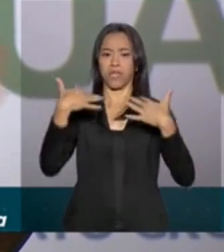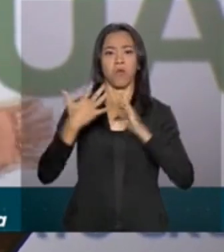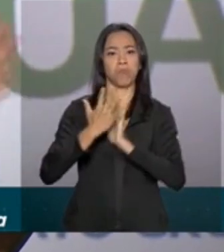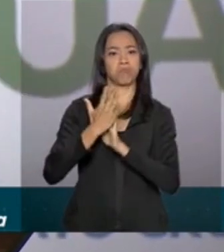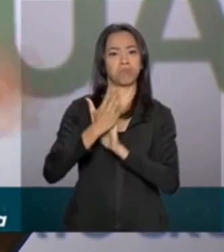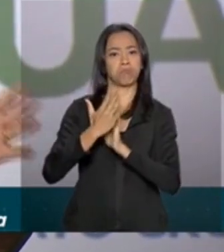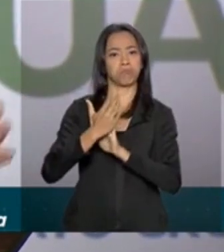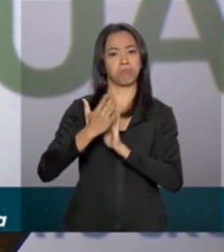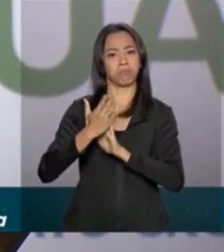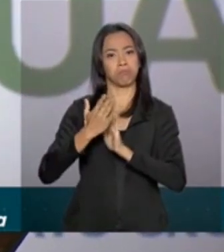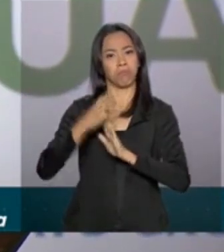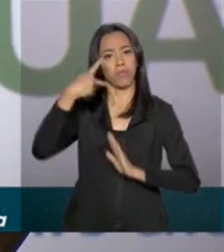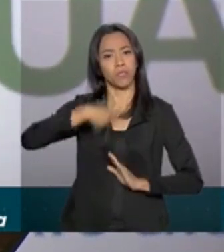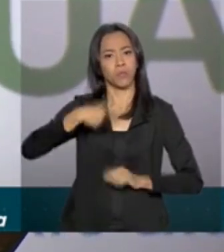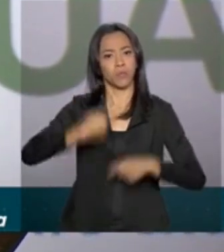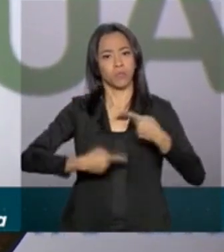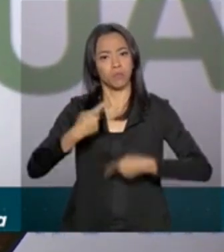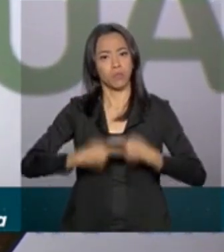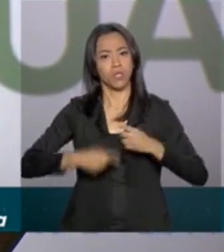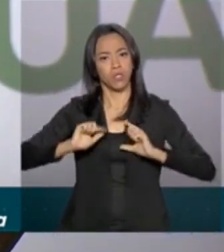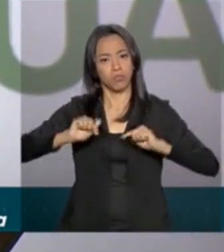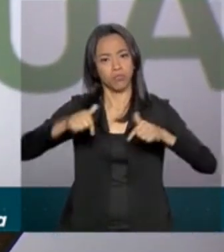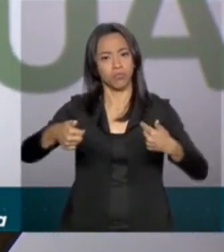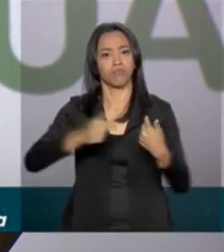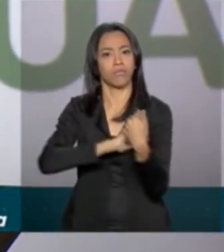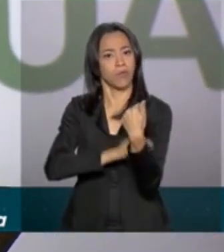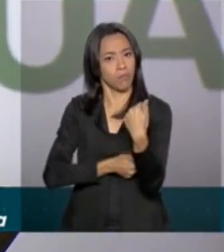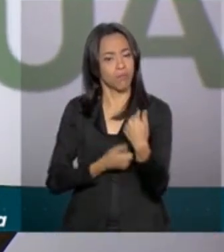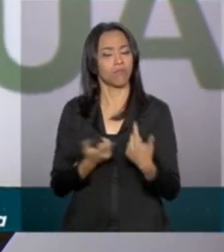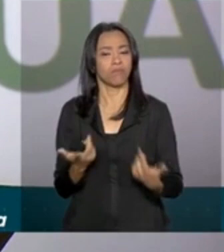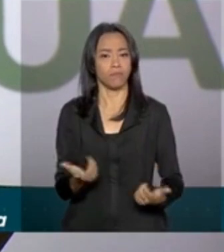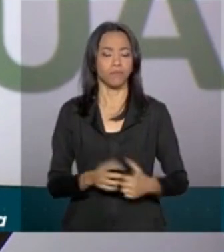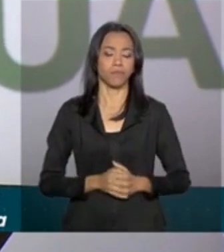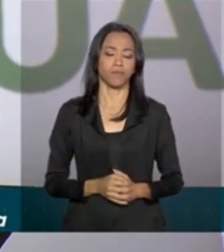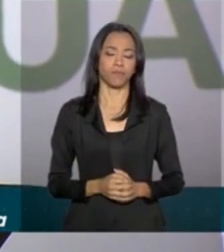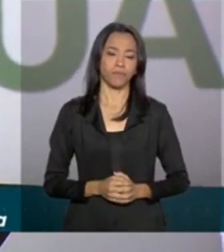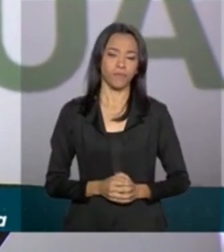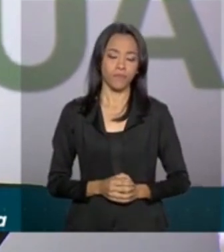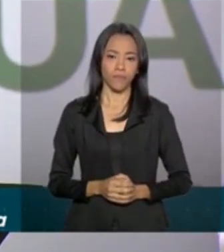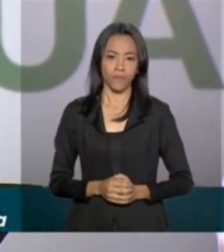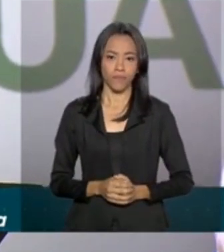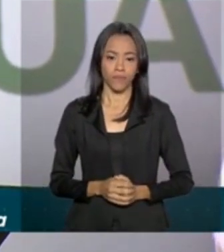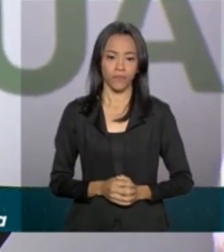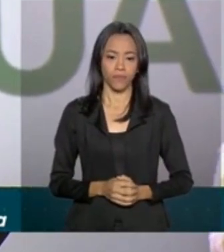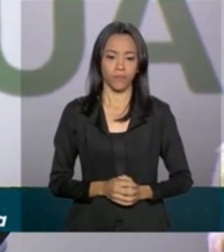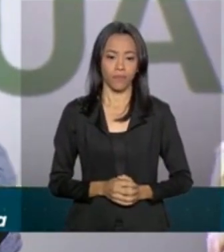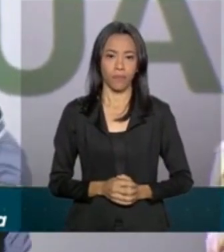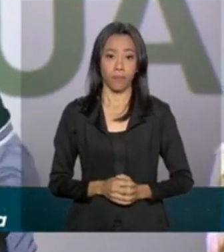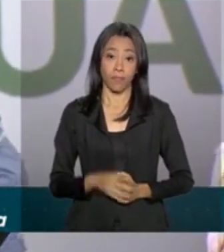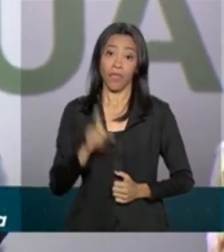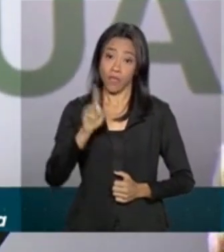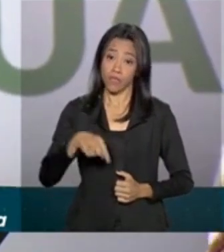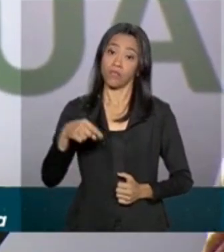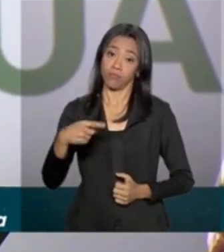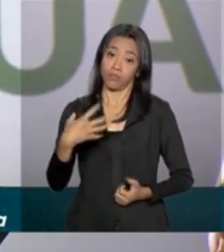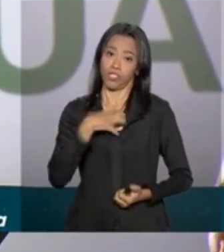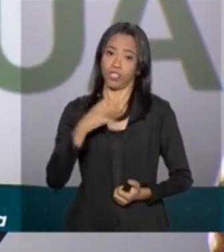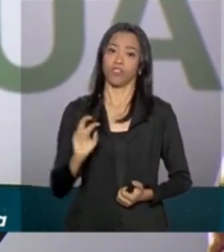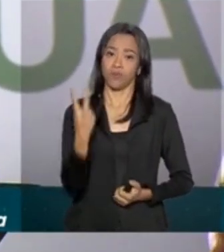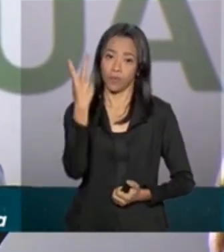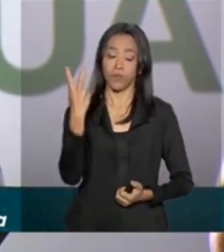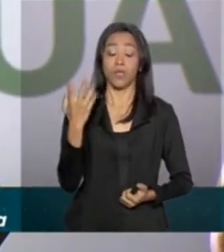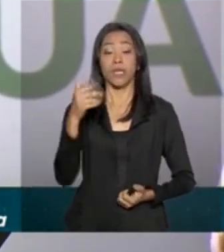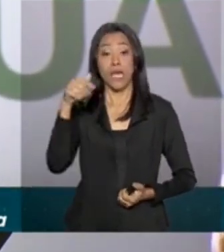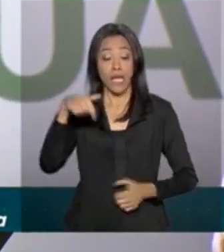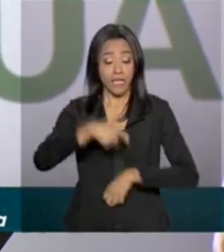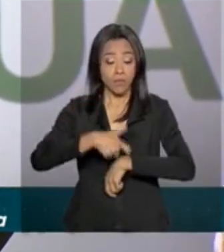pelas suas políticas. esse momento da